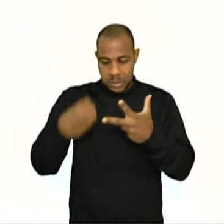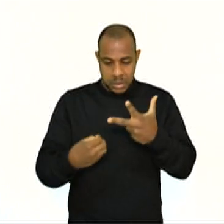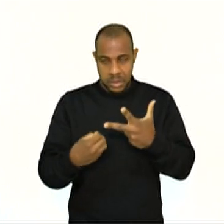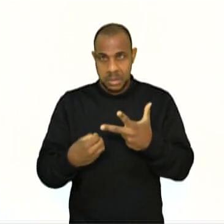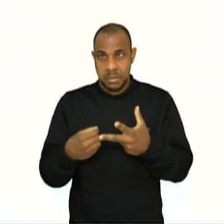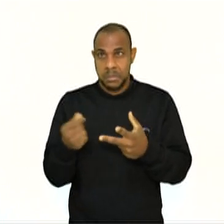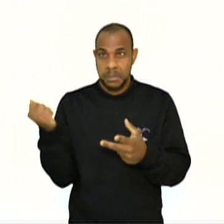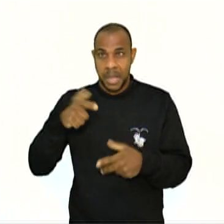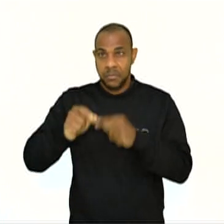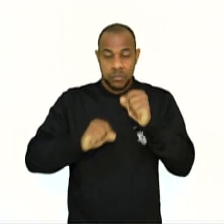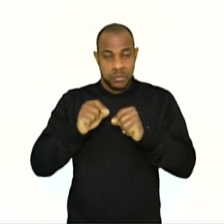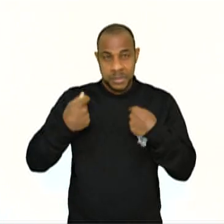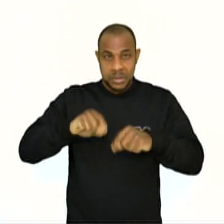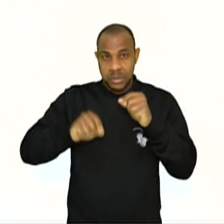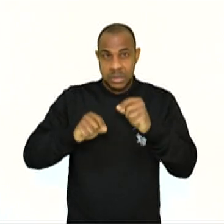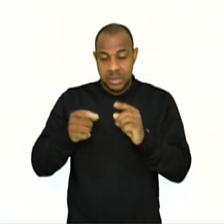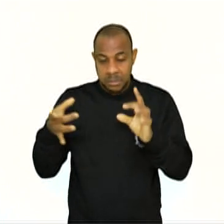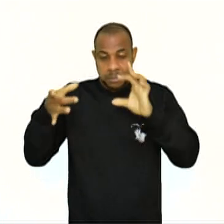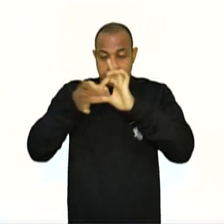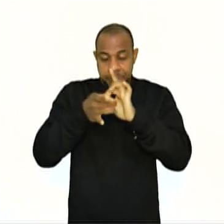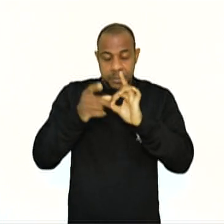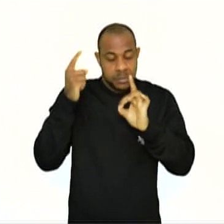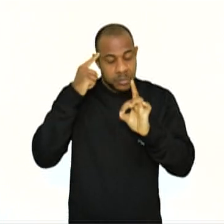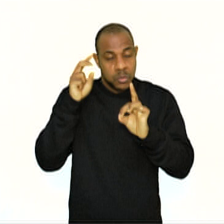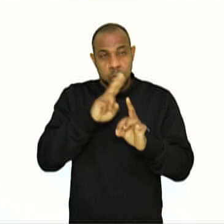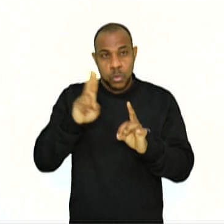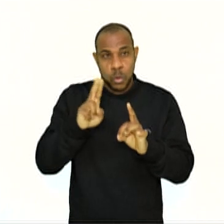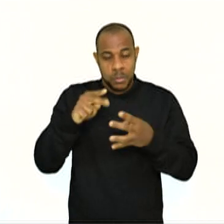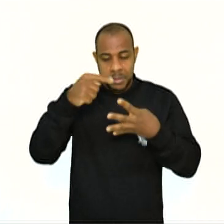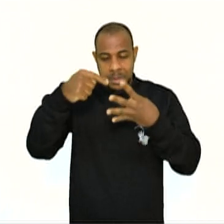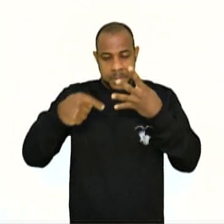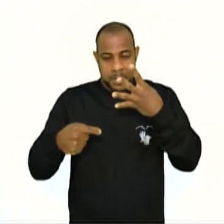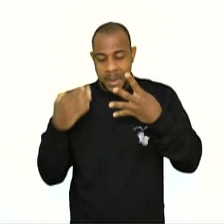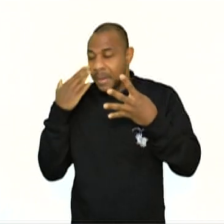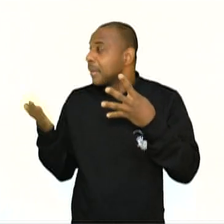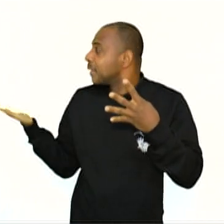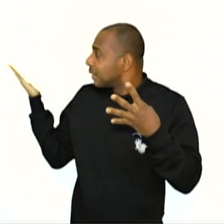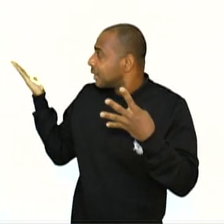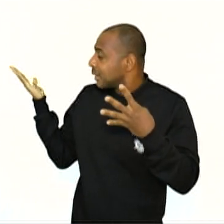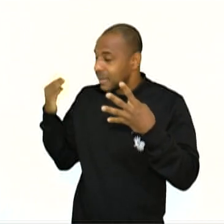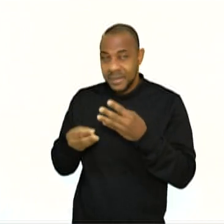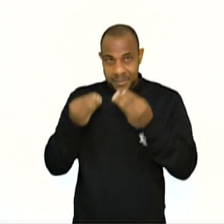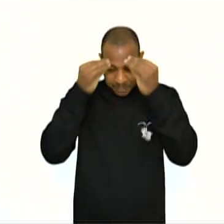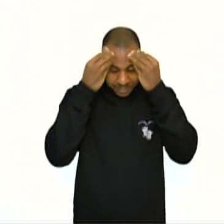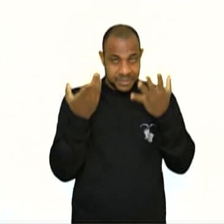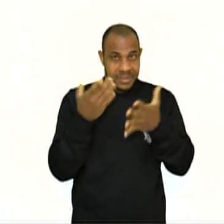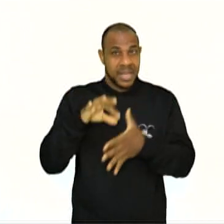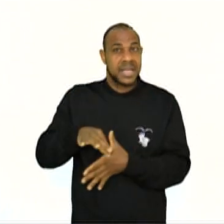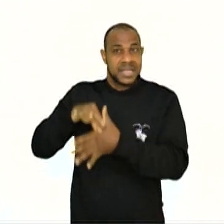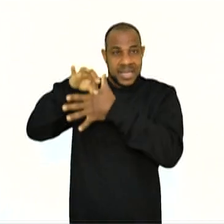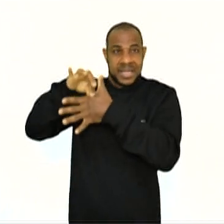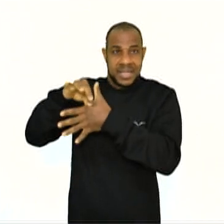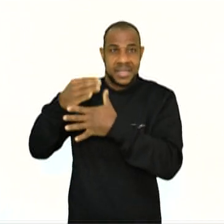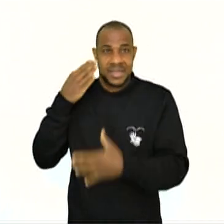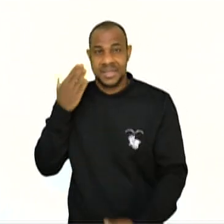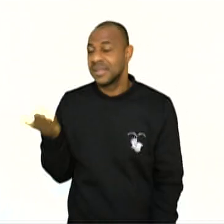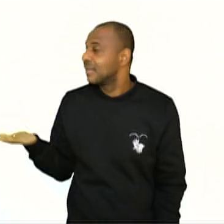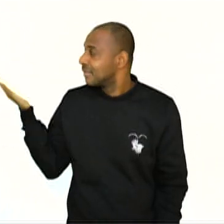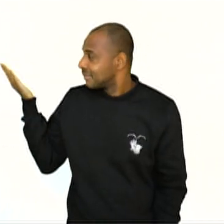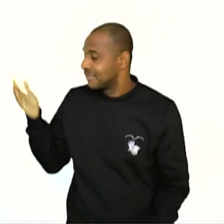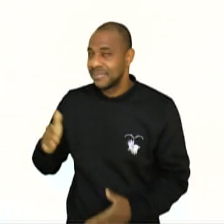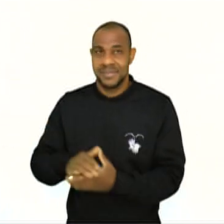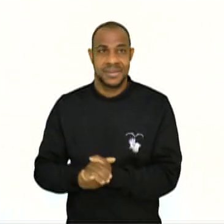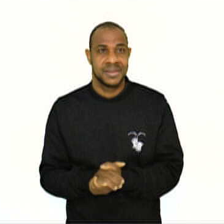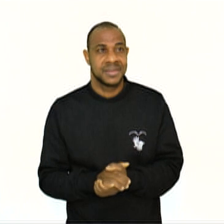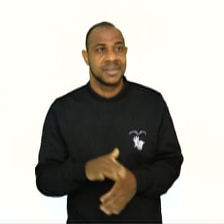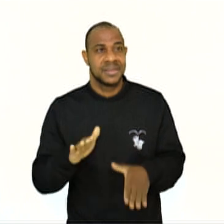você associe esses nomes, o Juscelino Kubitschek, o Jânio, o Jango, a lideranças carismáticas, que tomam medidas